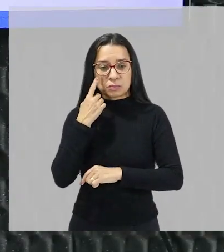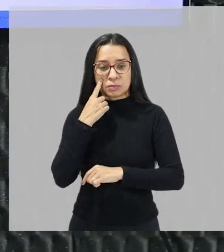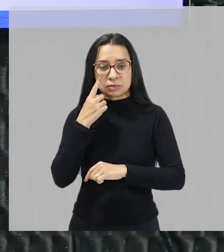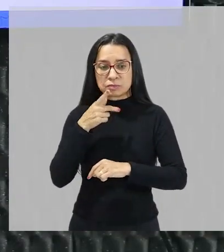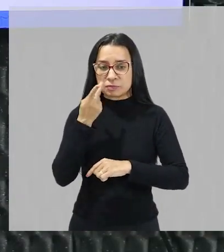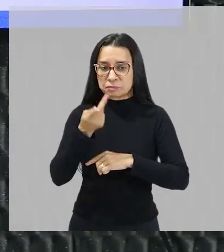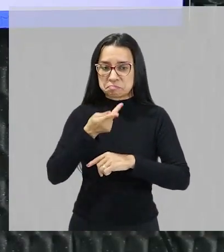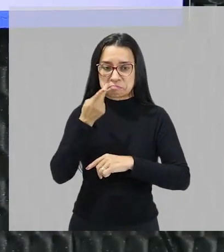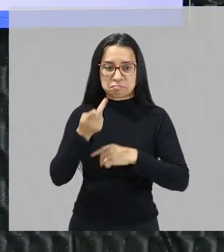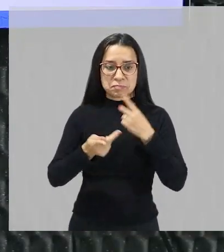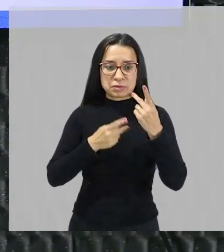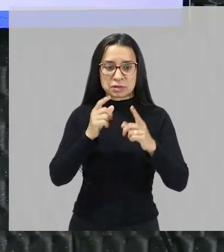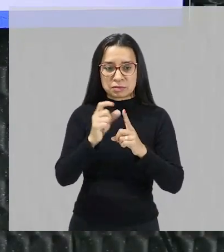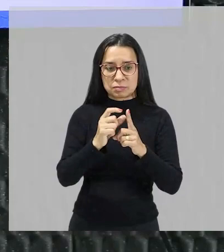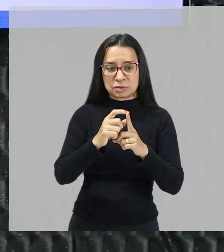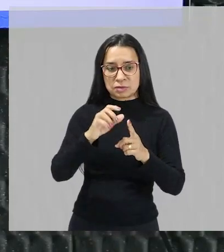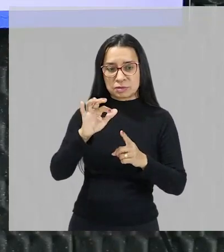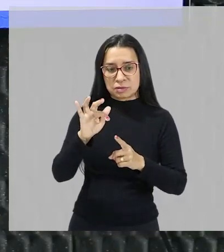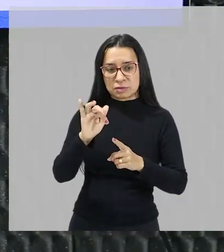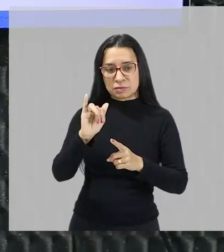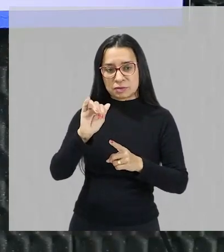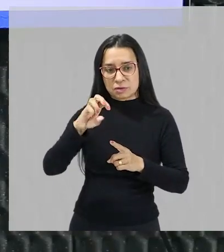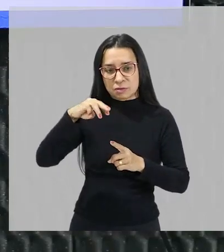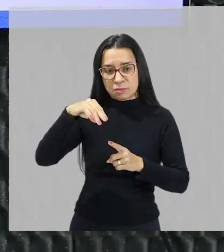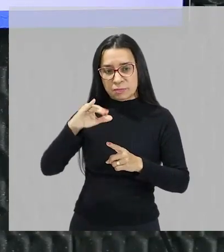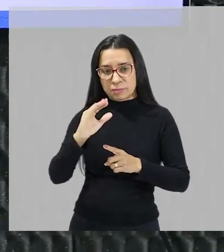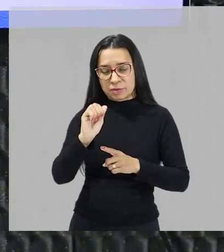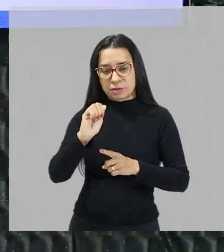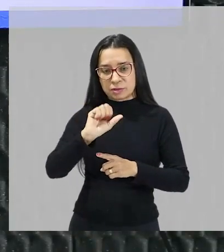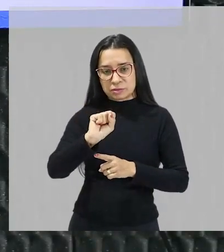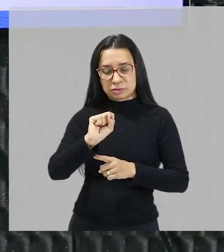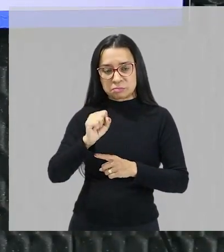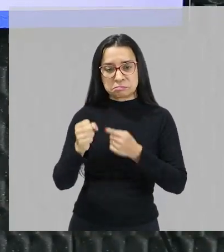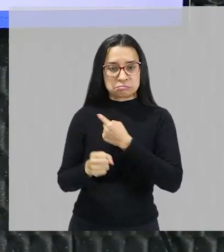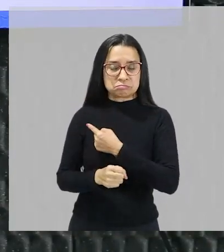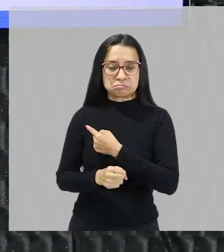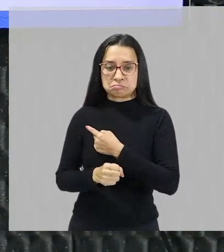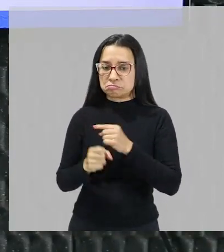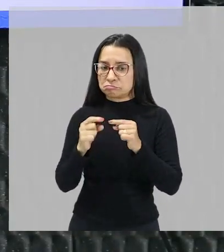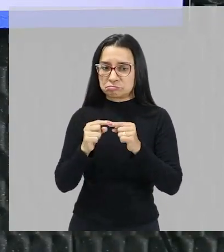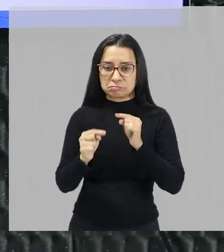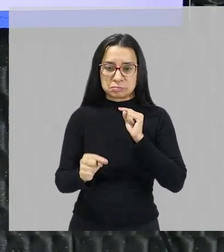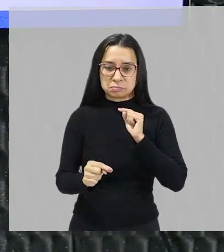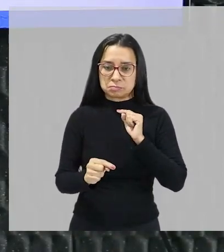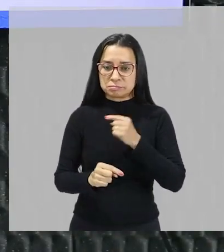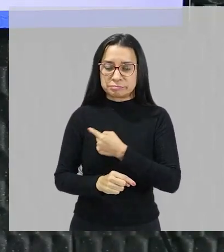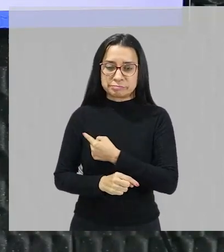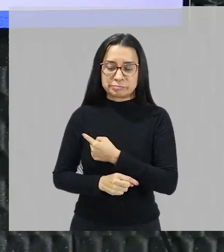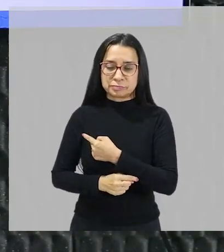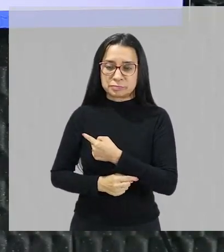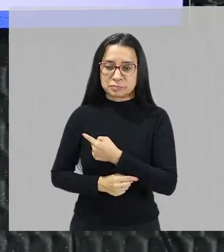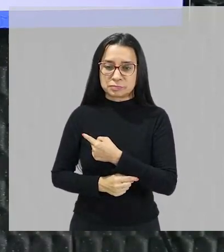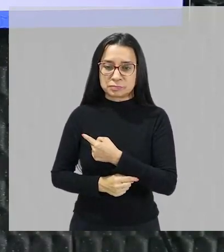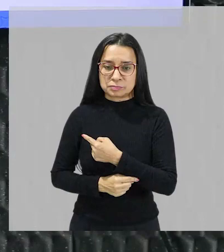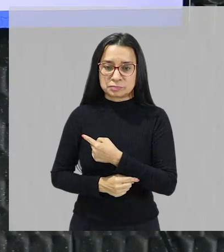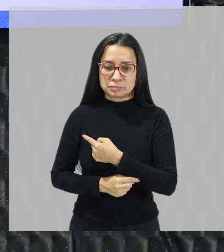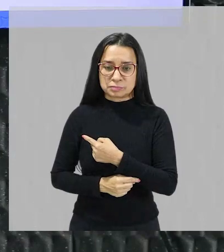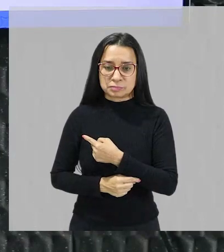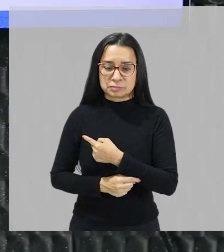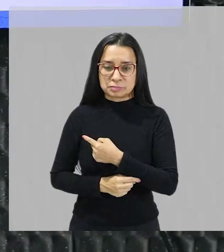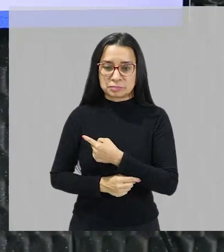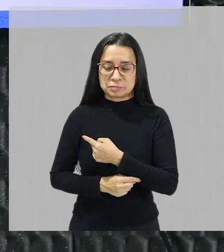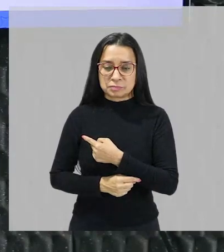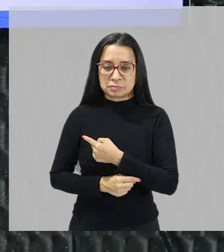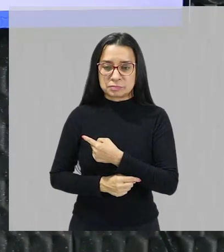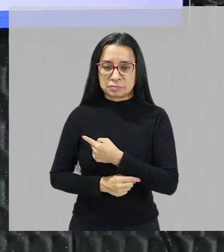Narrativas fílmicas, cinematográficas. Porque falou do Chicó só por causa disso? Relacionadas às intempéries climáticas.